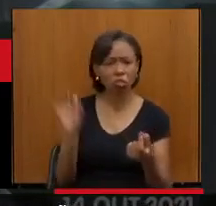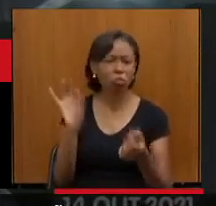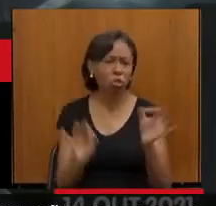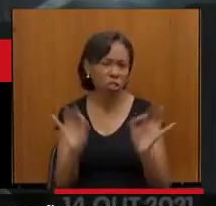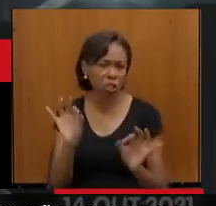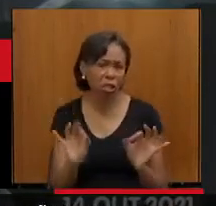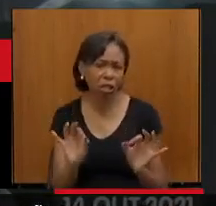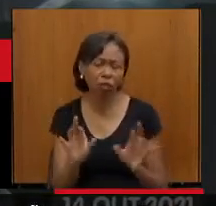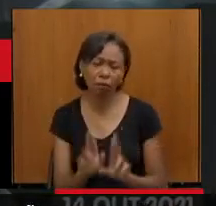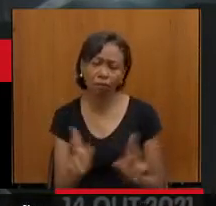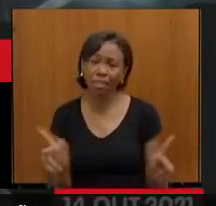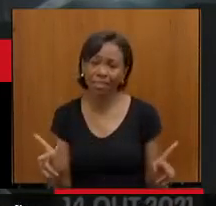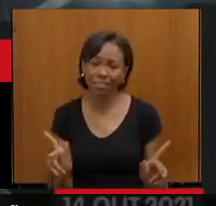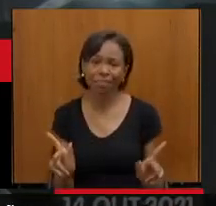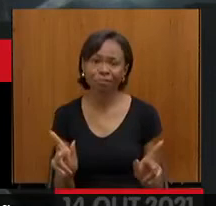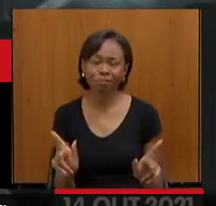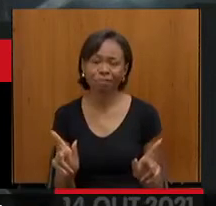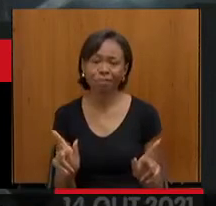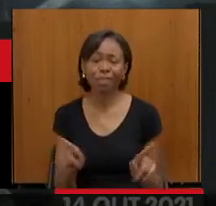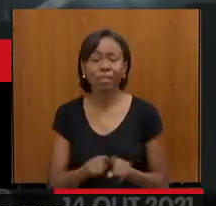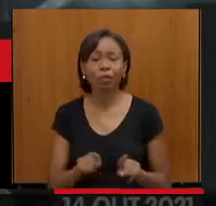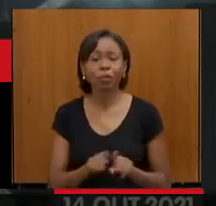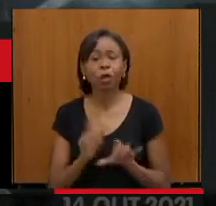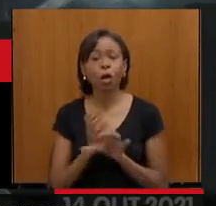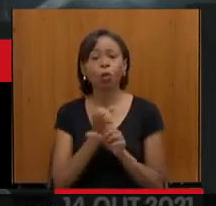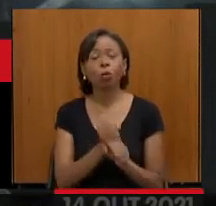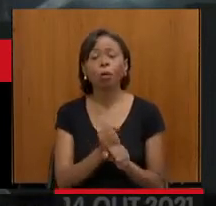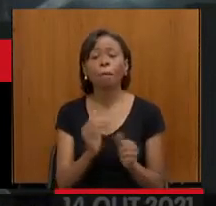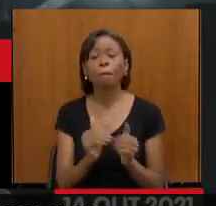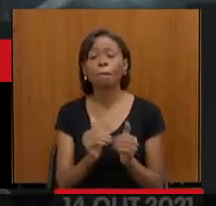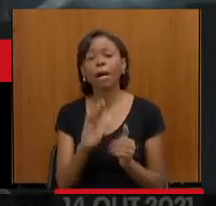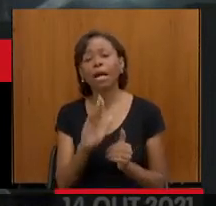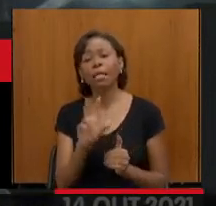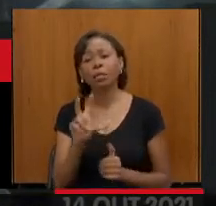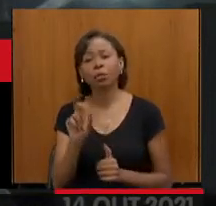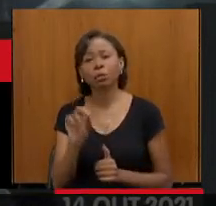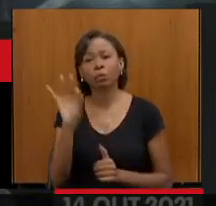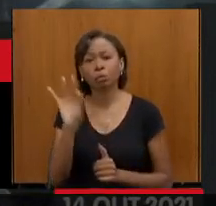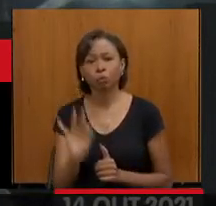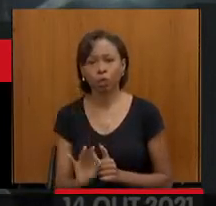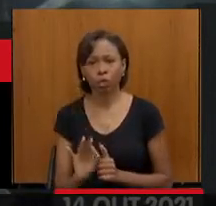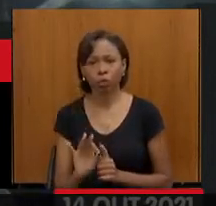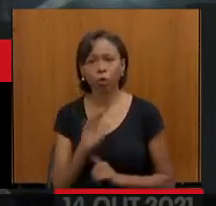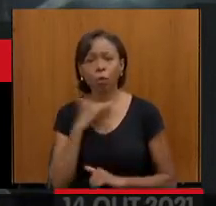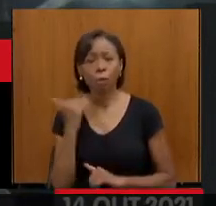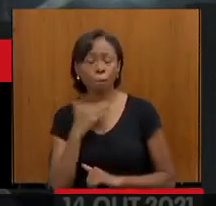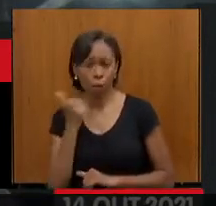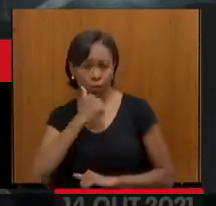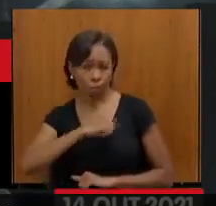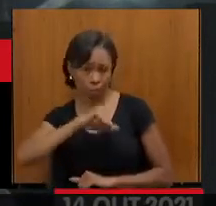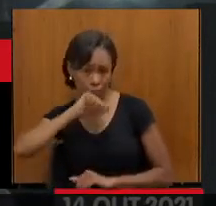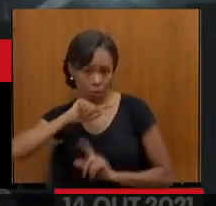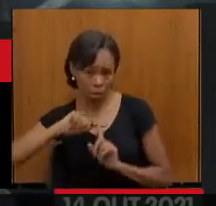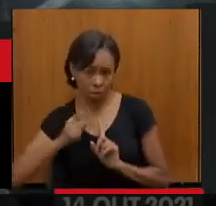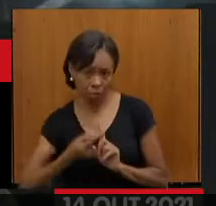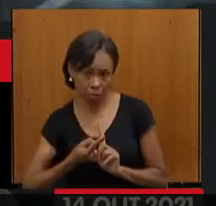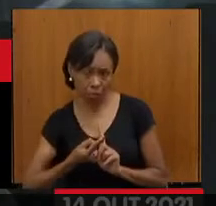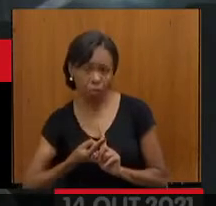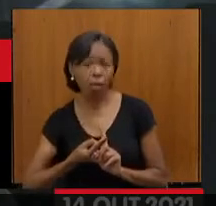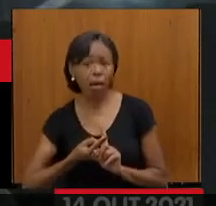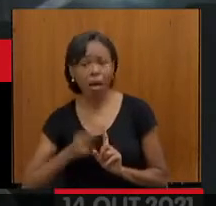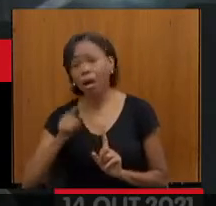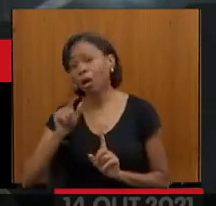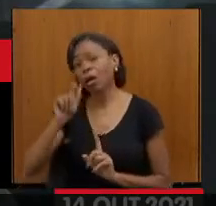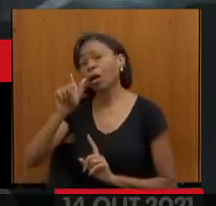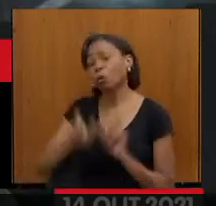para o número de que mais de 50% das mortes maternas foram de mulheres fora de uma união conjugal,